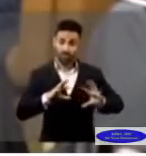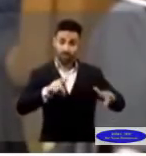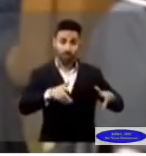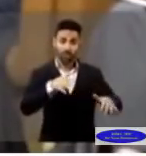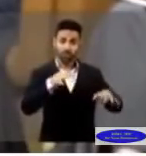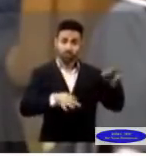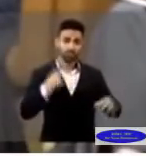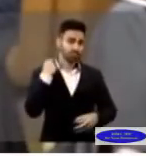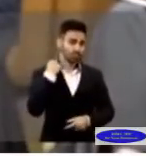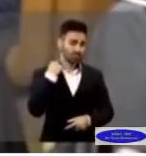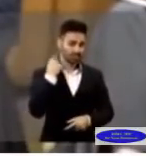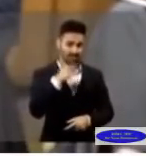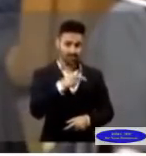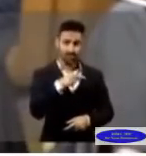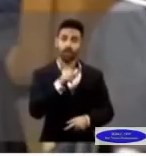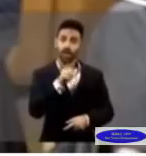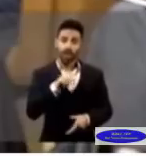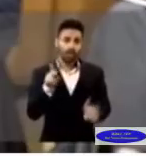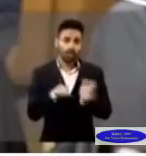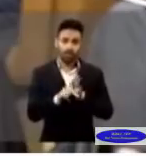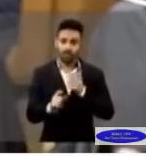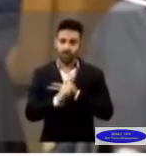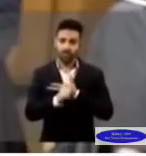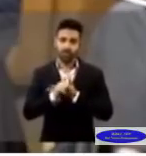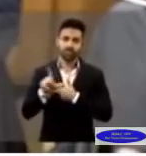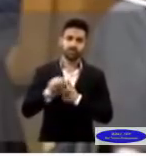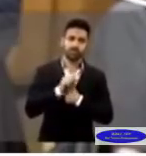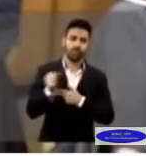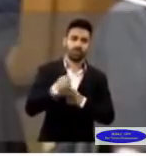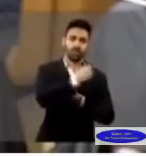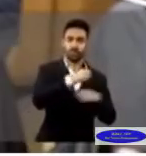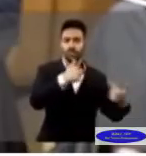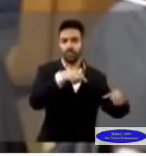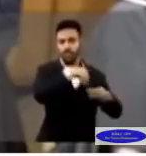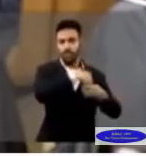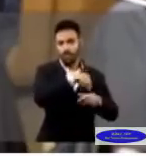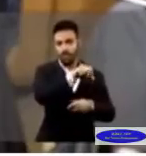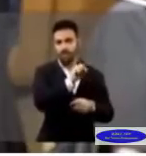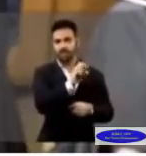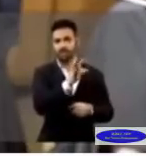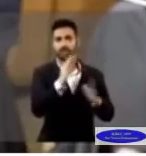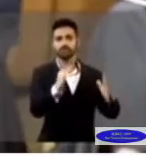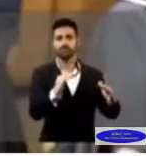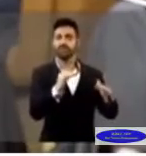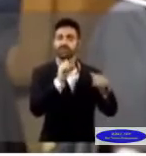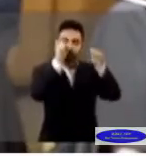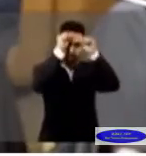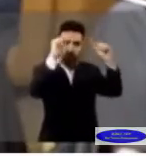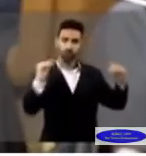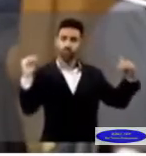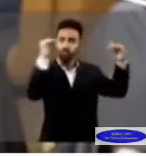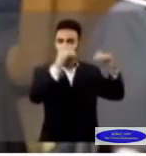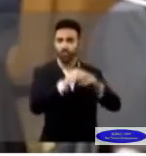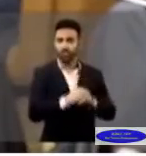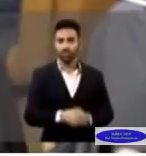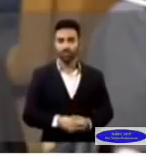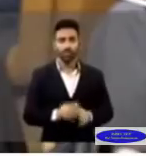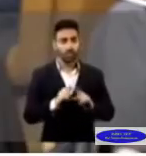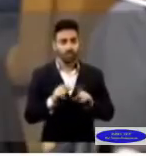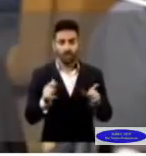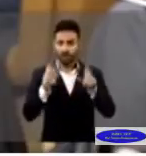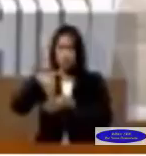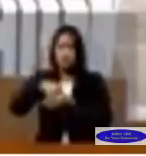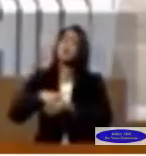sistema de separação dos poderes, que, por sua vez, é o pilar estruturante de qualquer Estado que pretenda se credenciar como democrático e